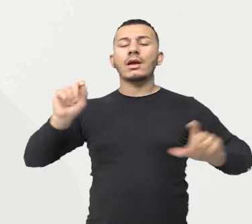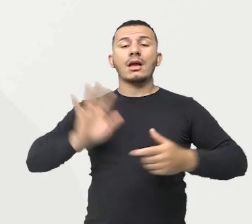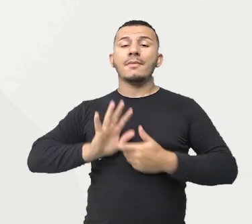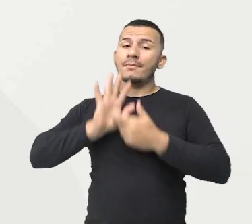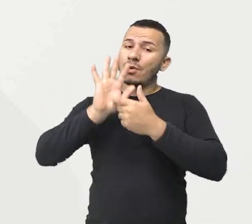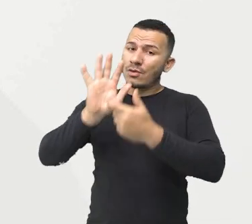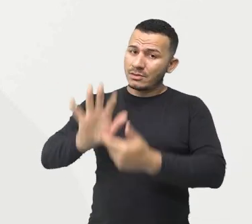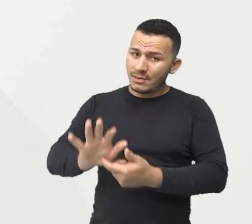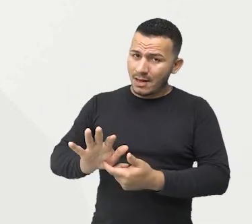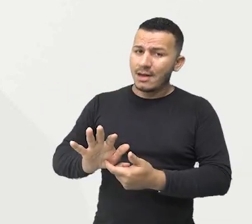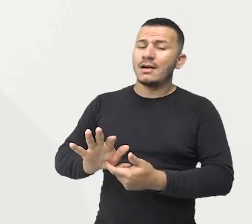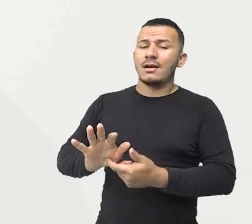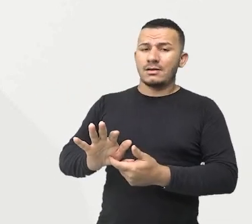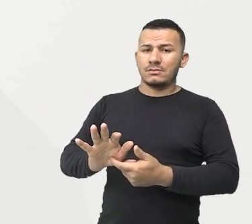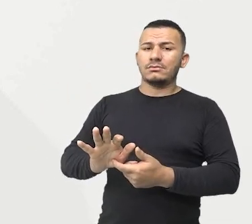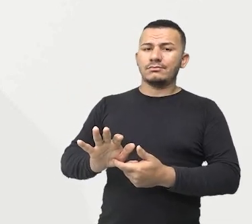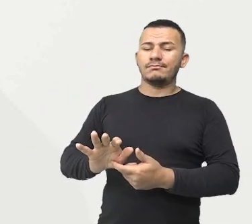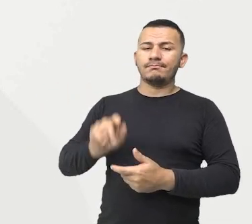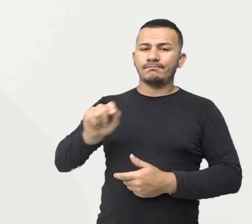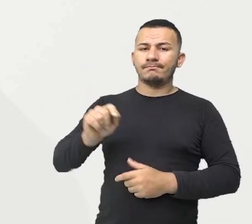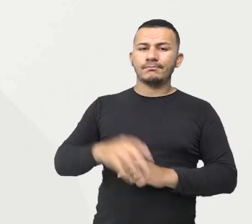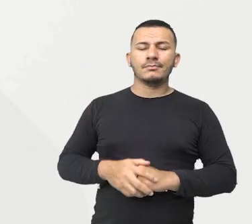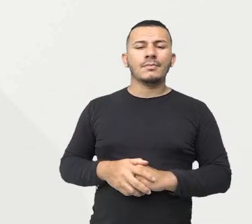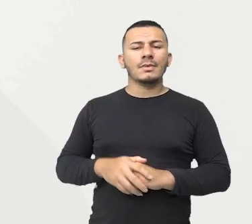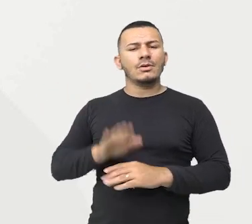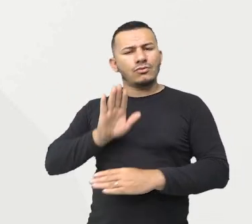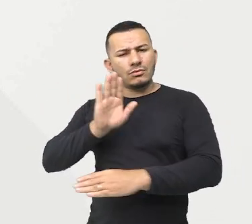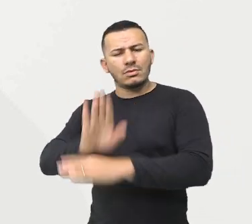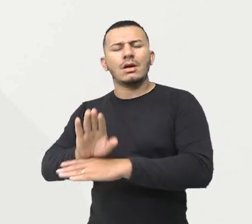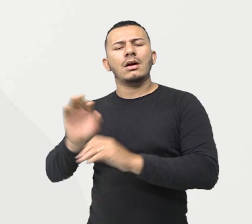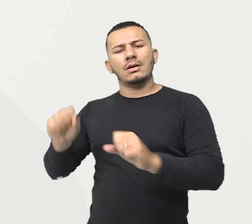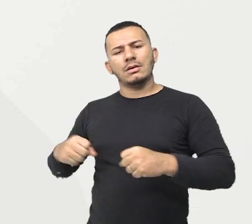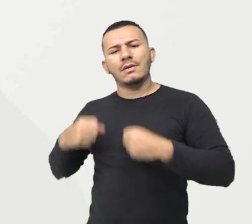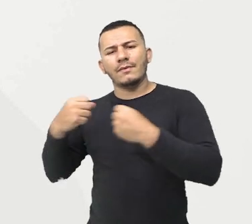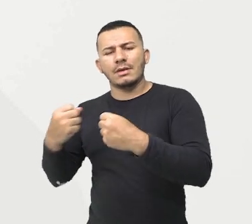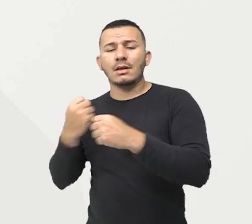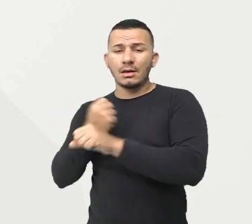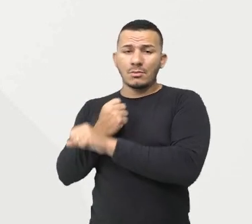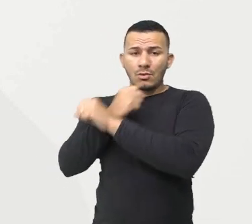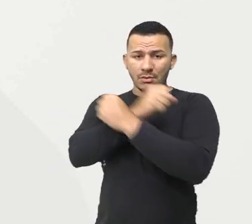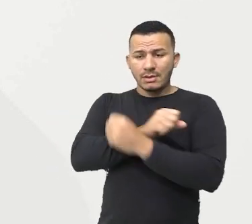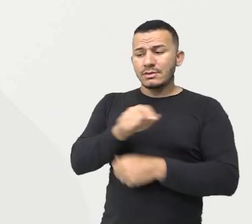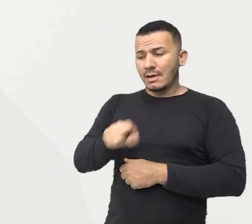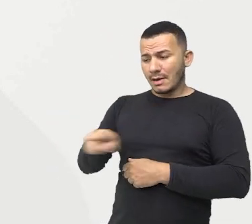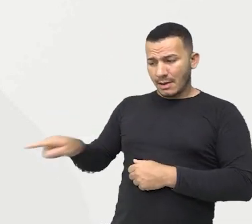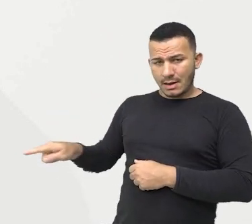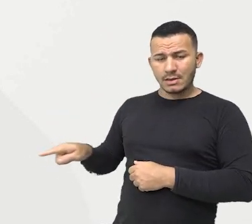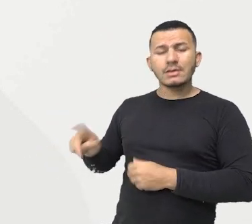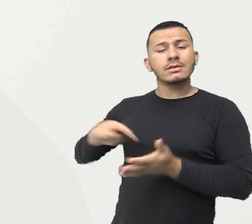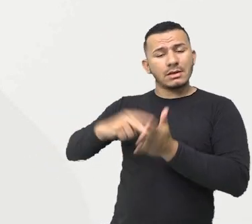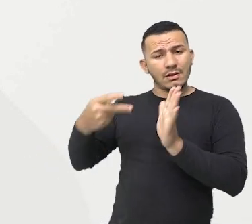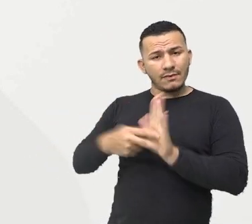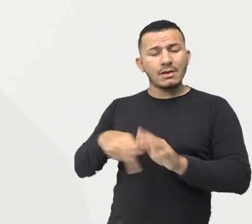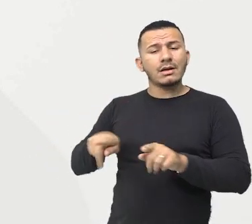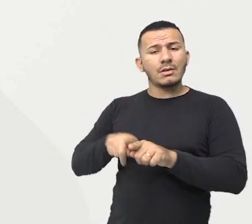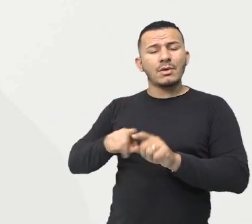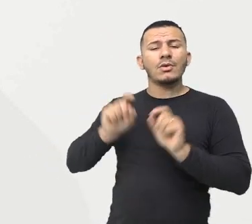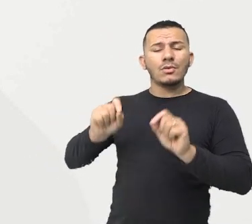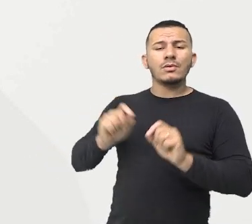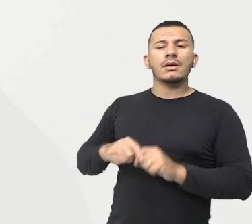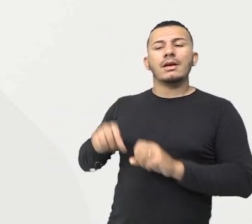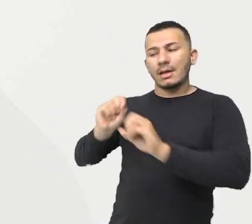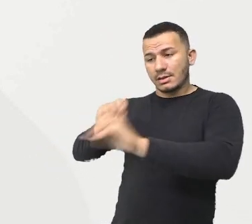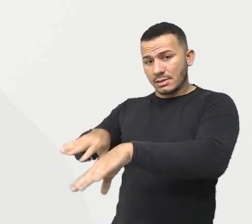que defender e proteger as crianças é também educá-las, estabelecer limites e assim